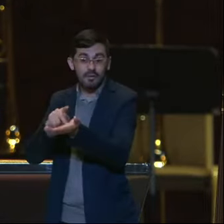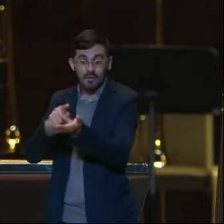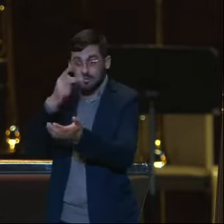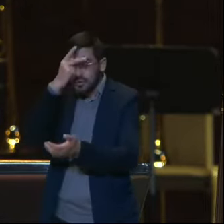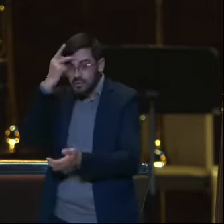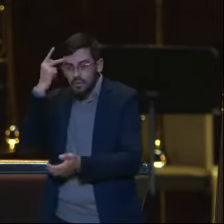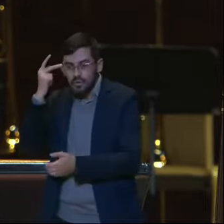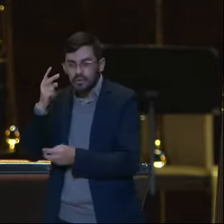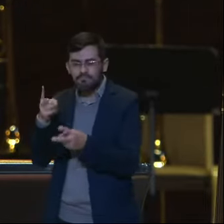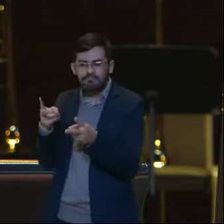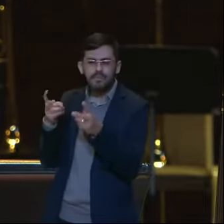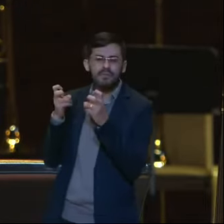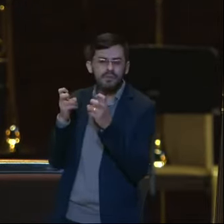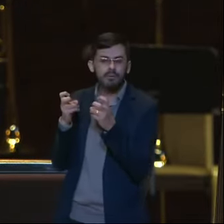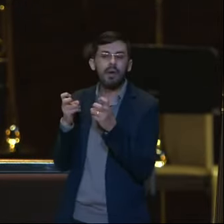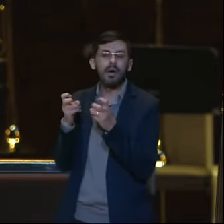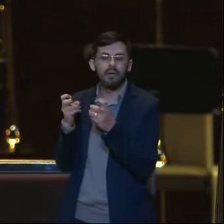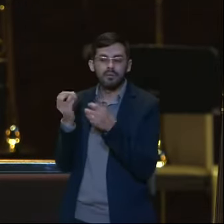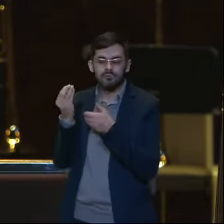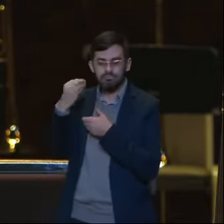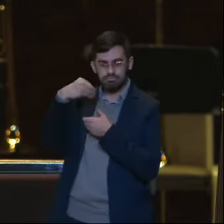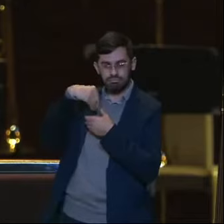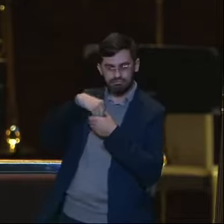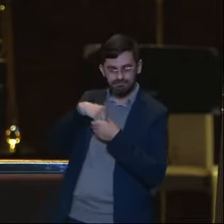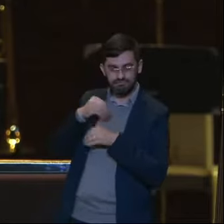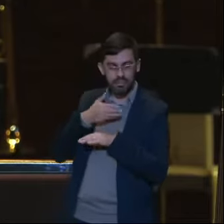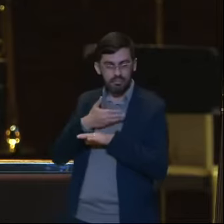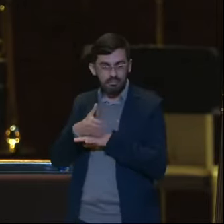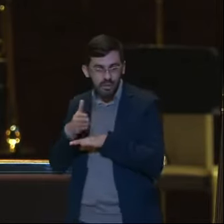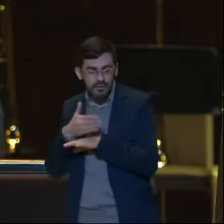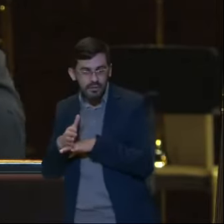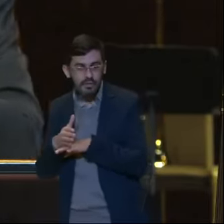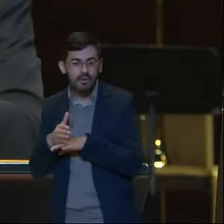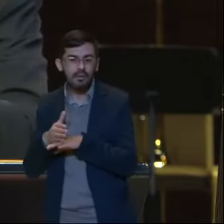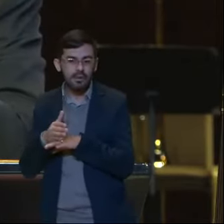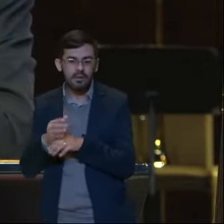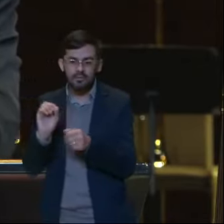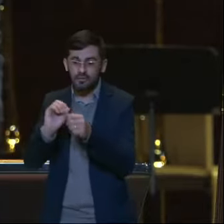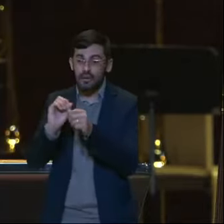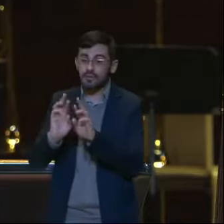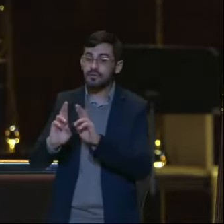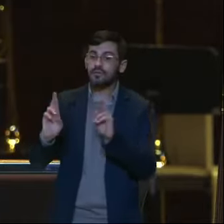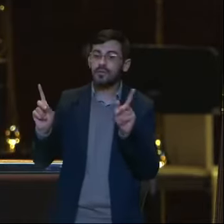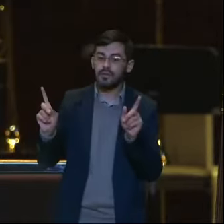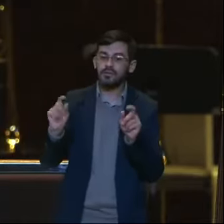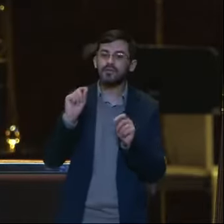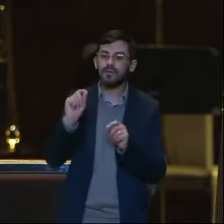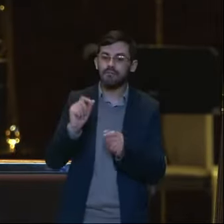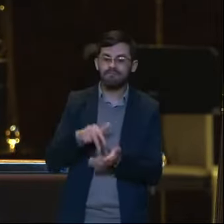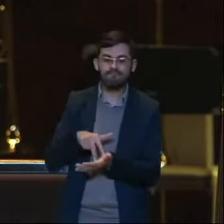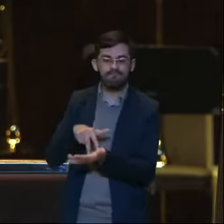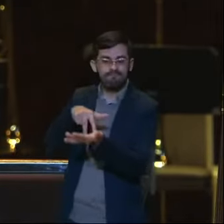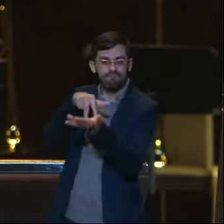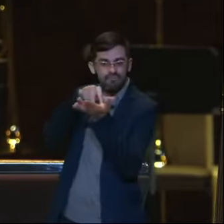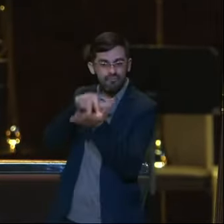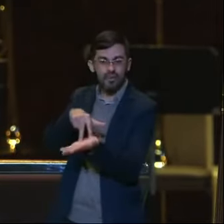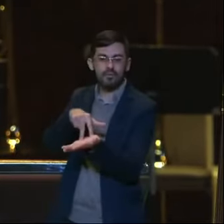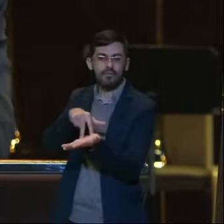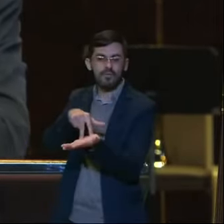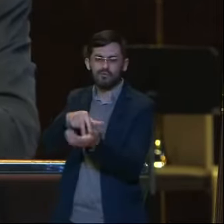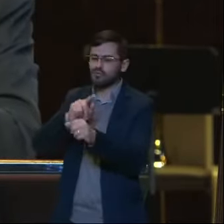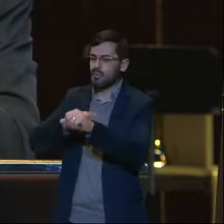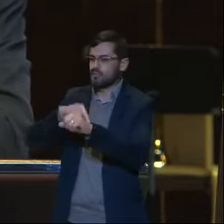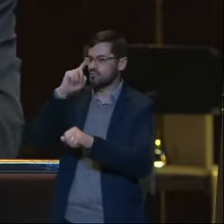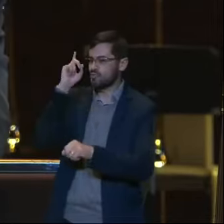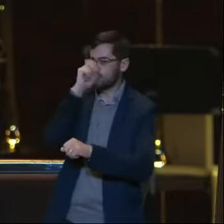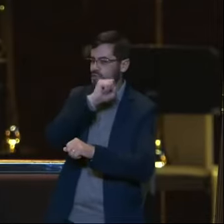ouve e pratica, aquele que é sal e luz da terra, ele permanece mesmo em meio às tempestades da